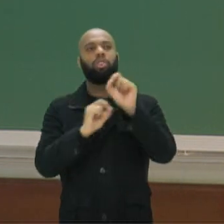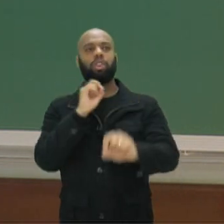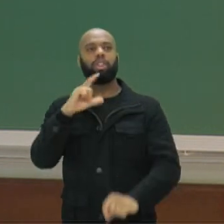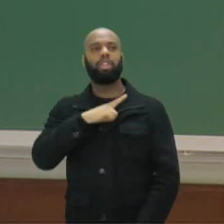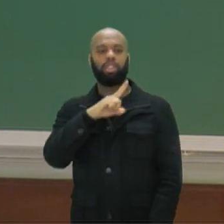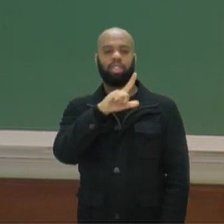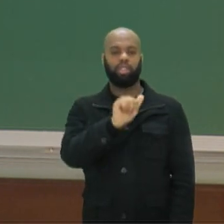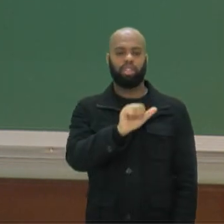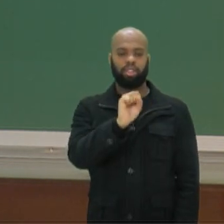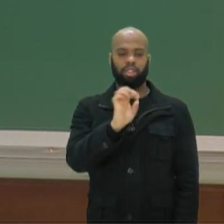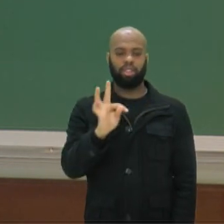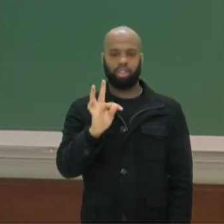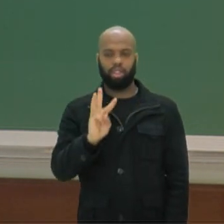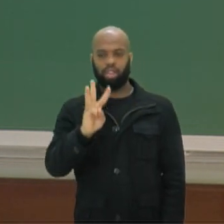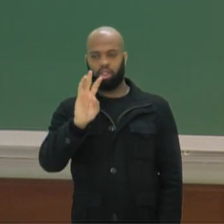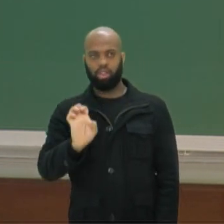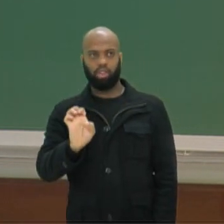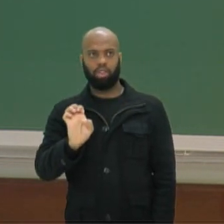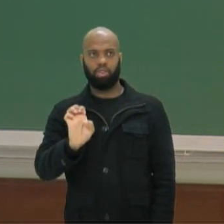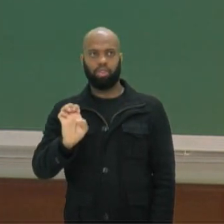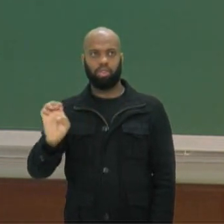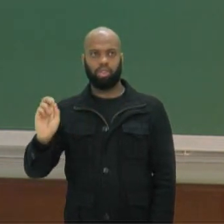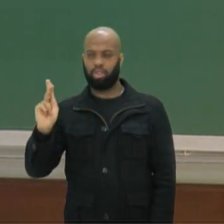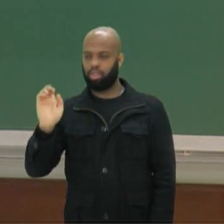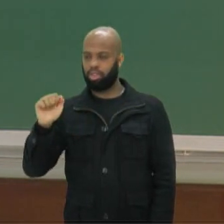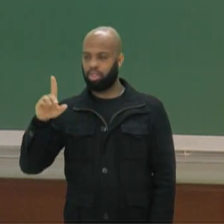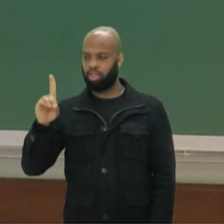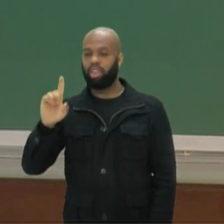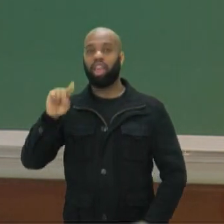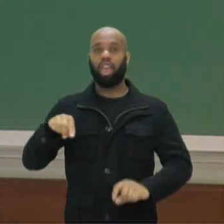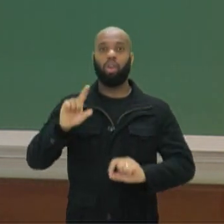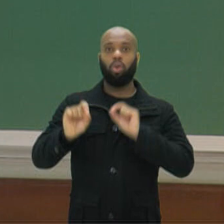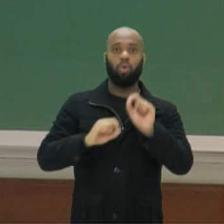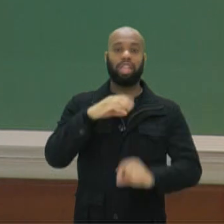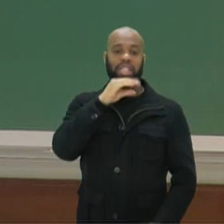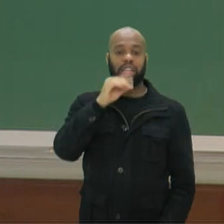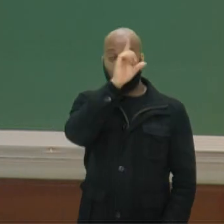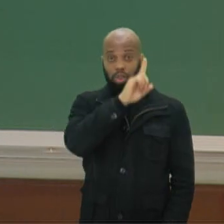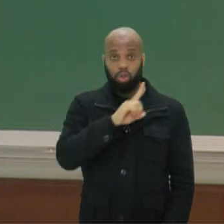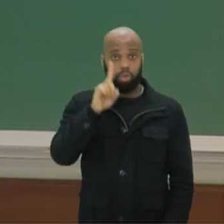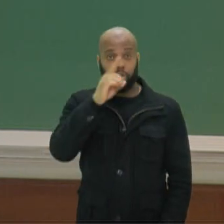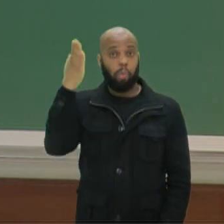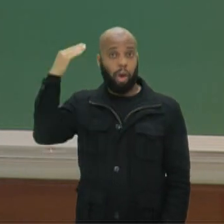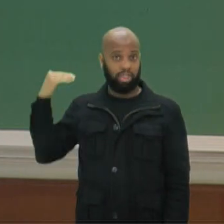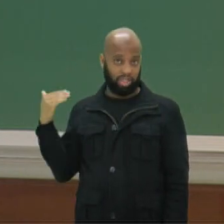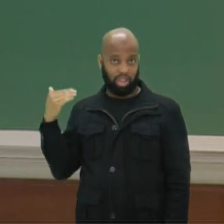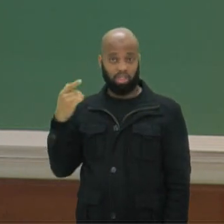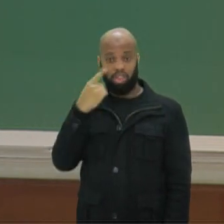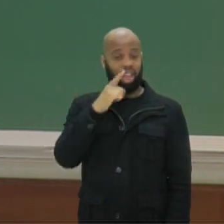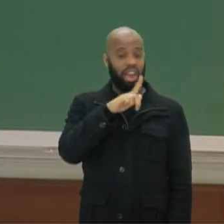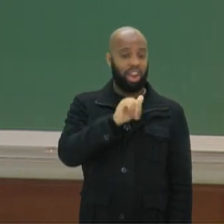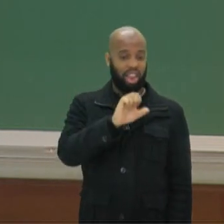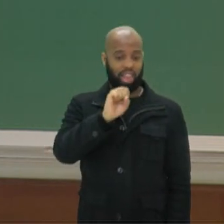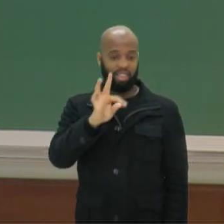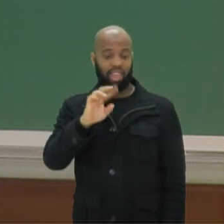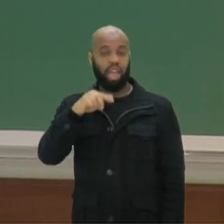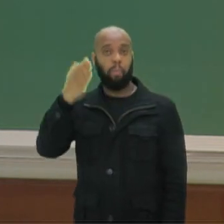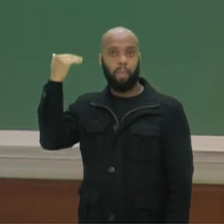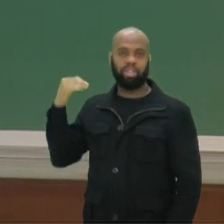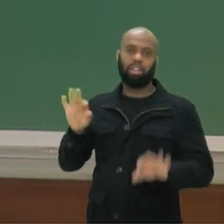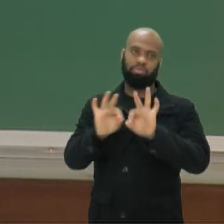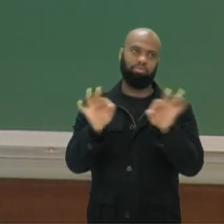last weekend, fim de semana passado, a gente tem uma expressão de tempo que indica quando que a ação aconteceu. Então é